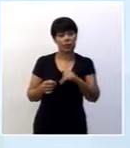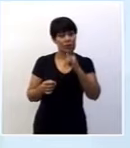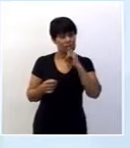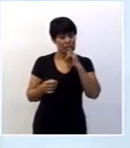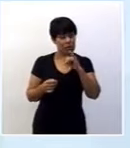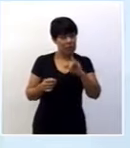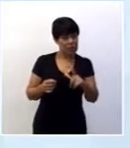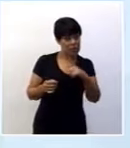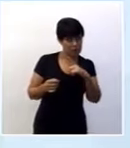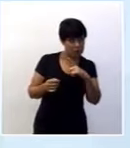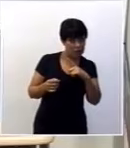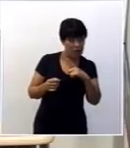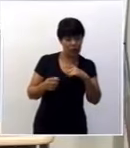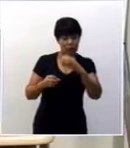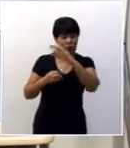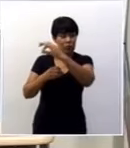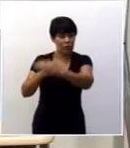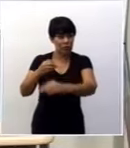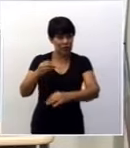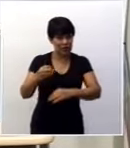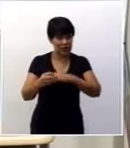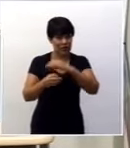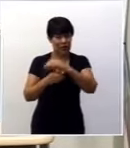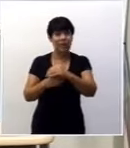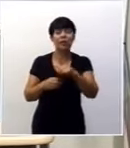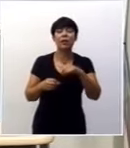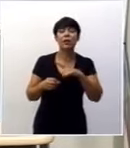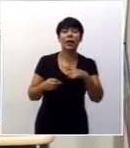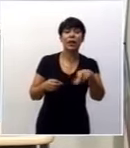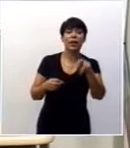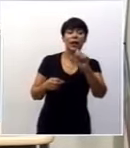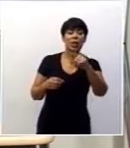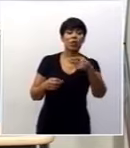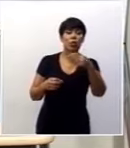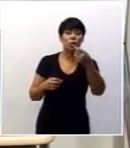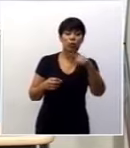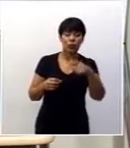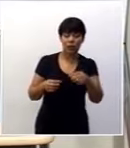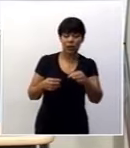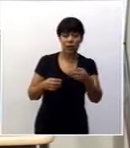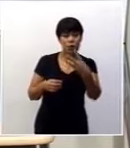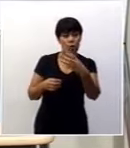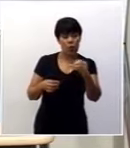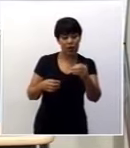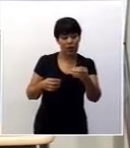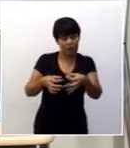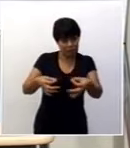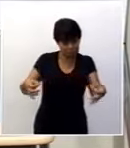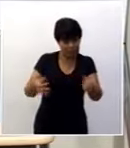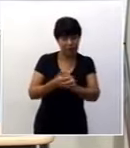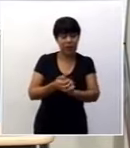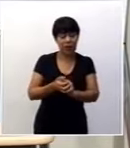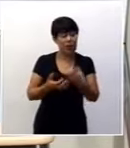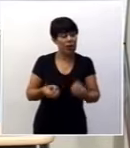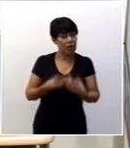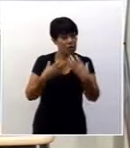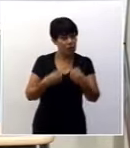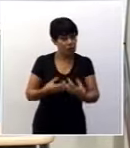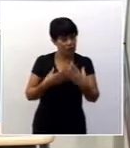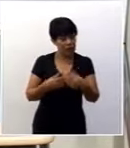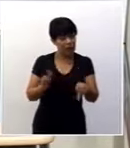se eu tenho um satélite com uma resolução espacial de 40 metros, significa que aquela informação daquele pixel vai